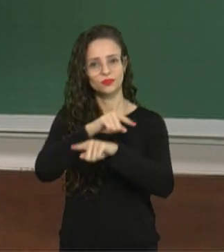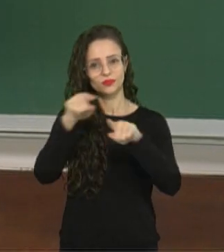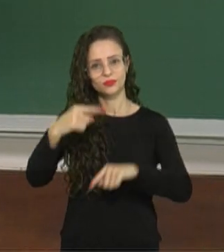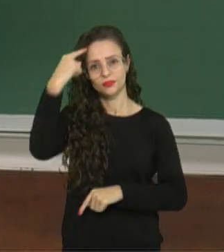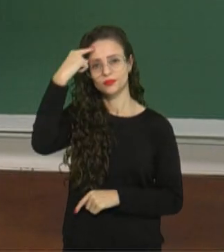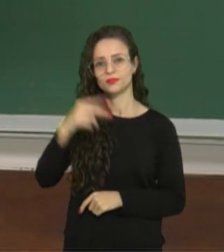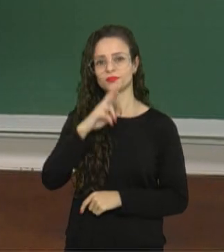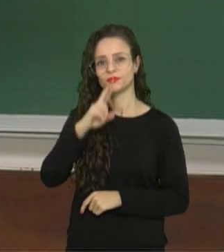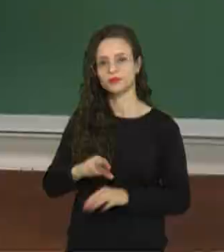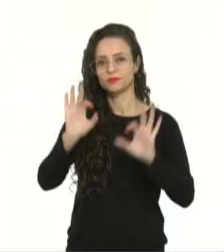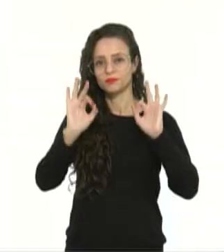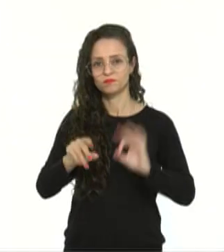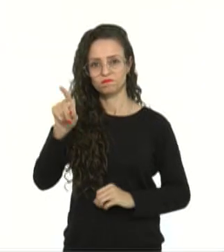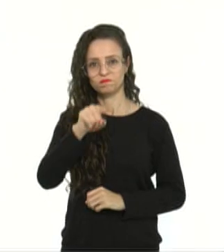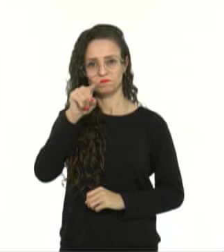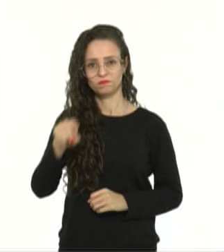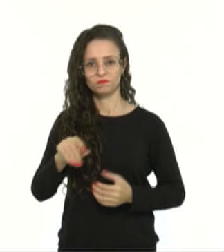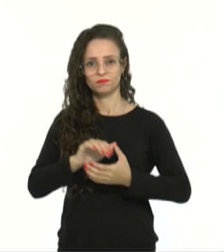a alternativa correta.